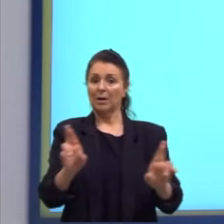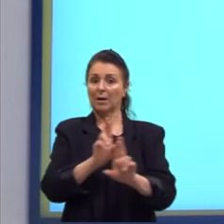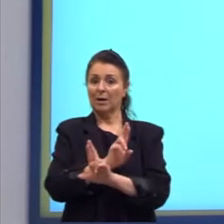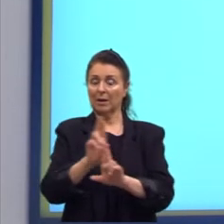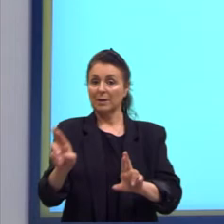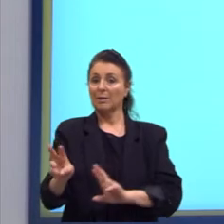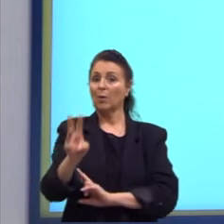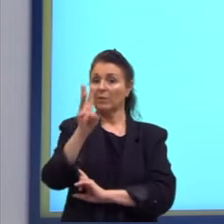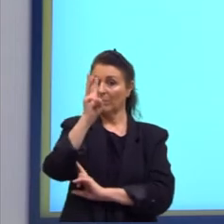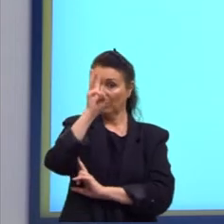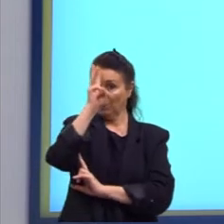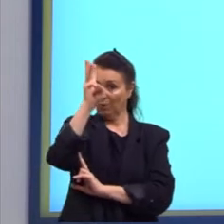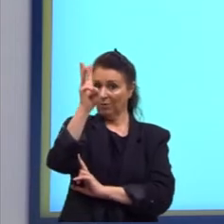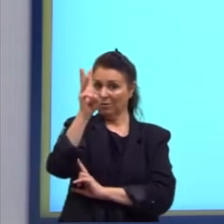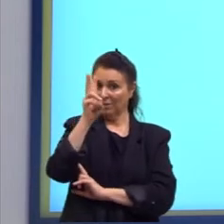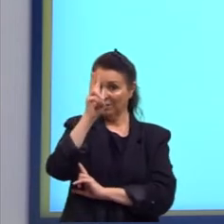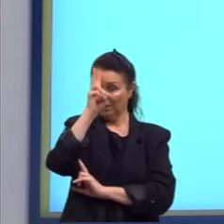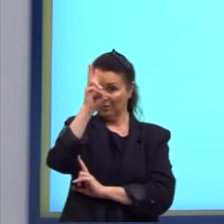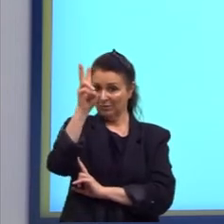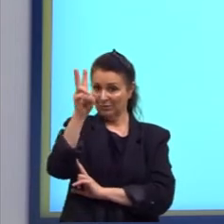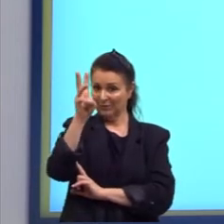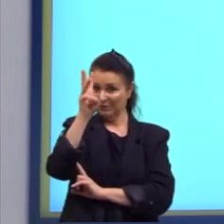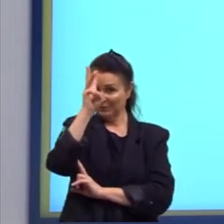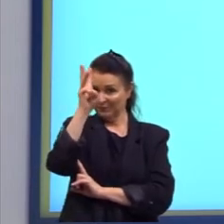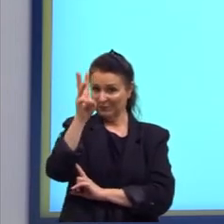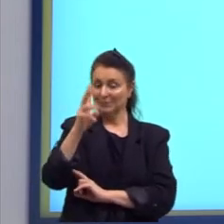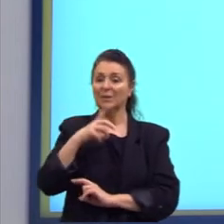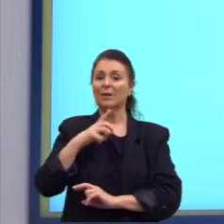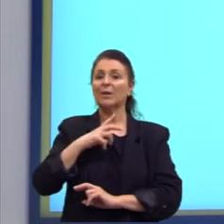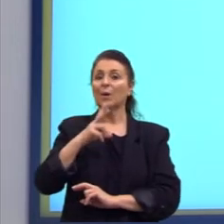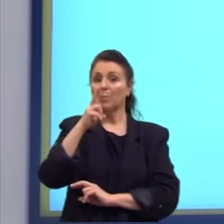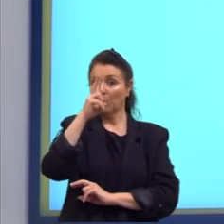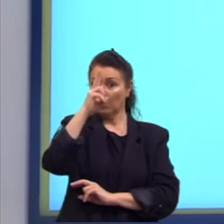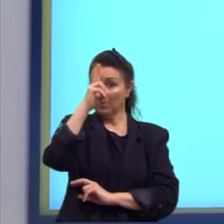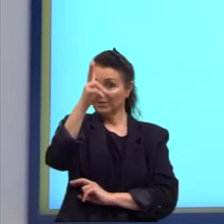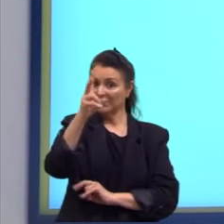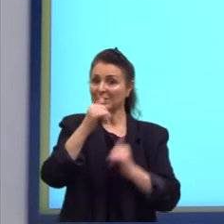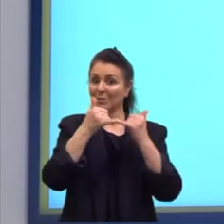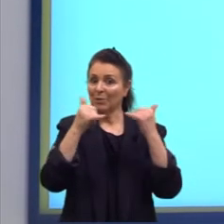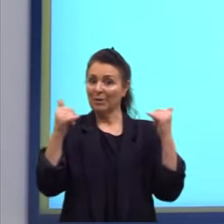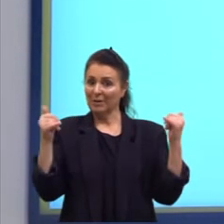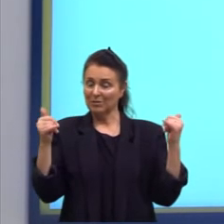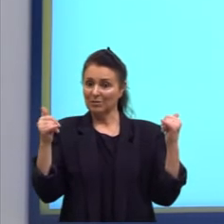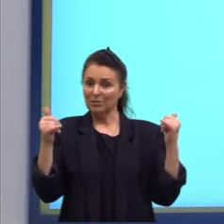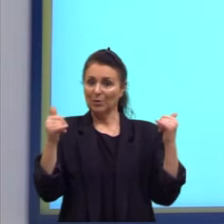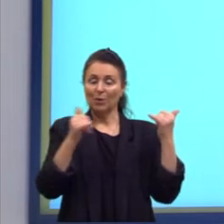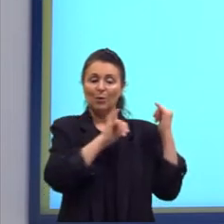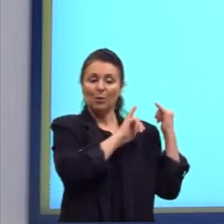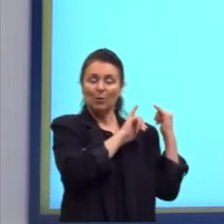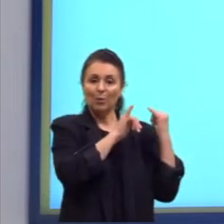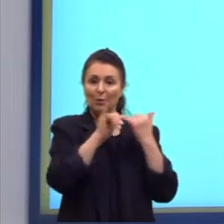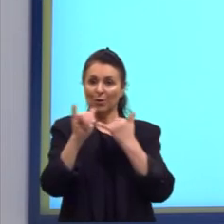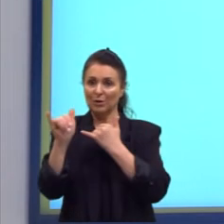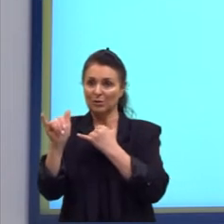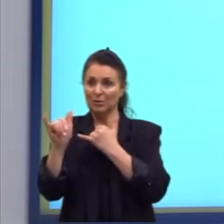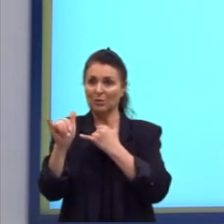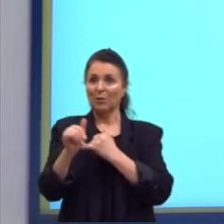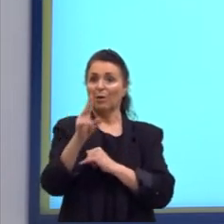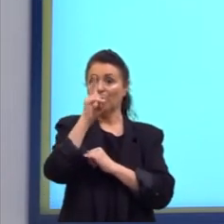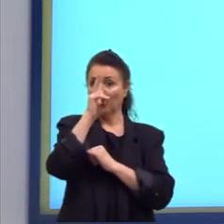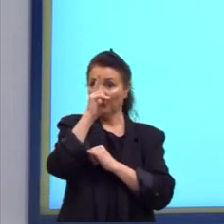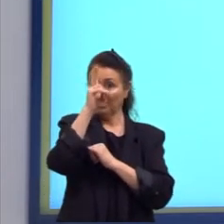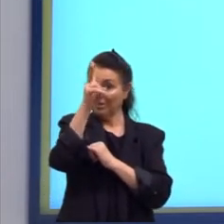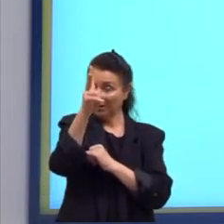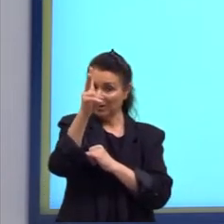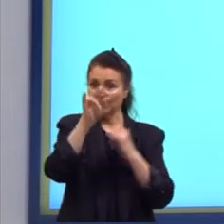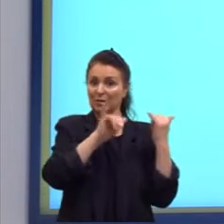voltagem que a gente teve uma aula só sobre isso né potencial elétrico corrente tão voltagem